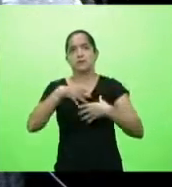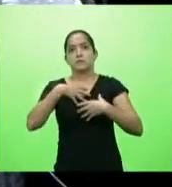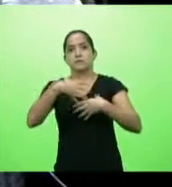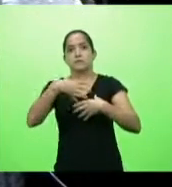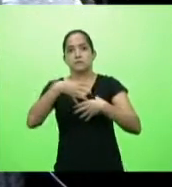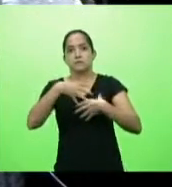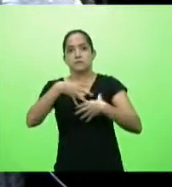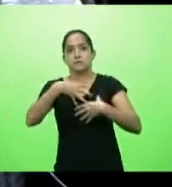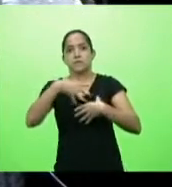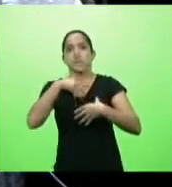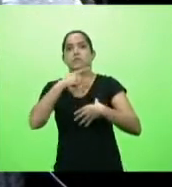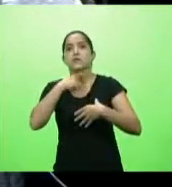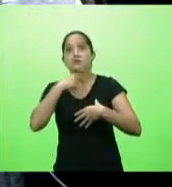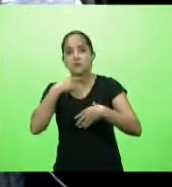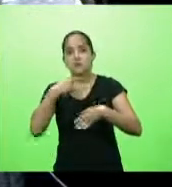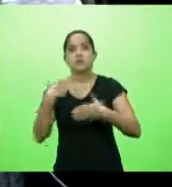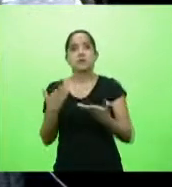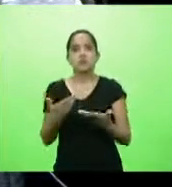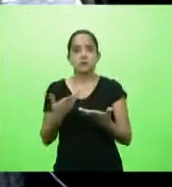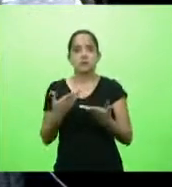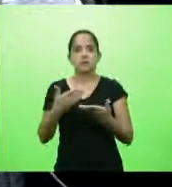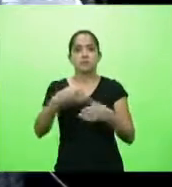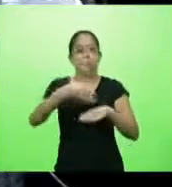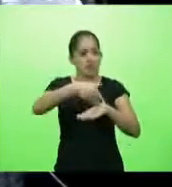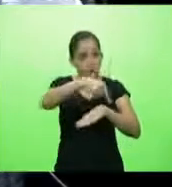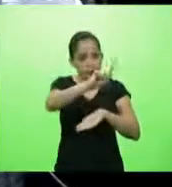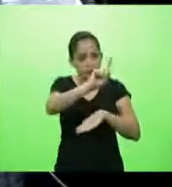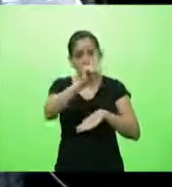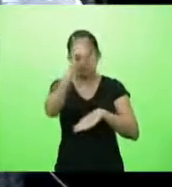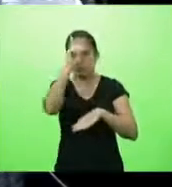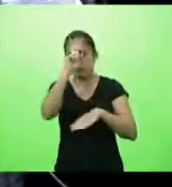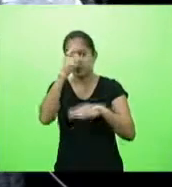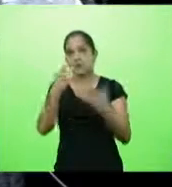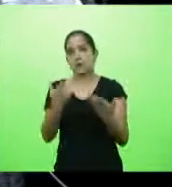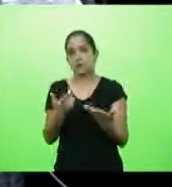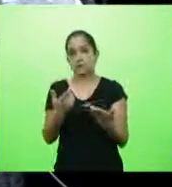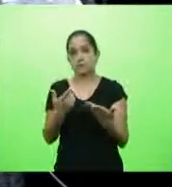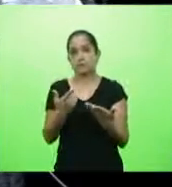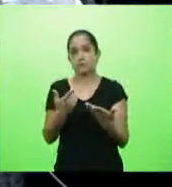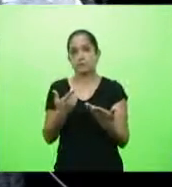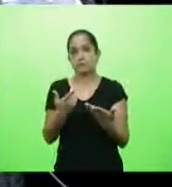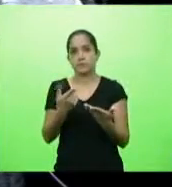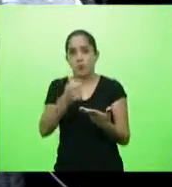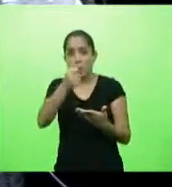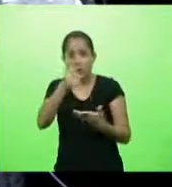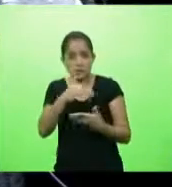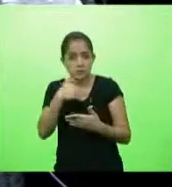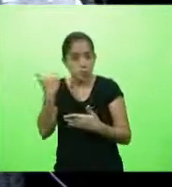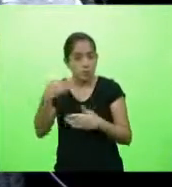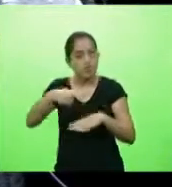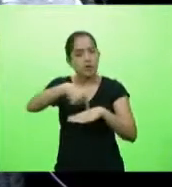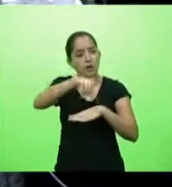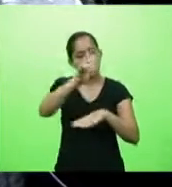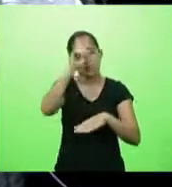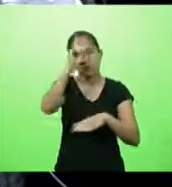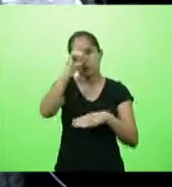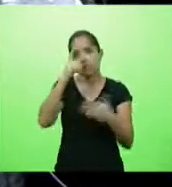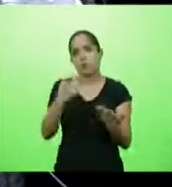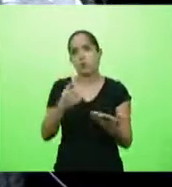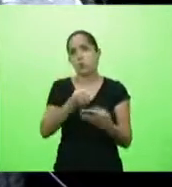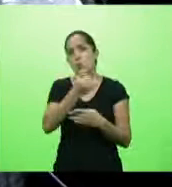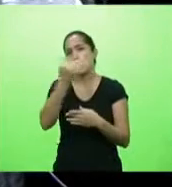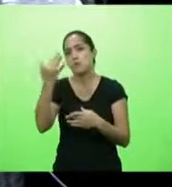em casa até tu tá com muita febre, até tu tá morrendo. Aí tu procura os hospitais. Quantas pessoas